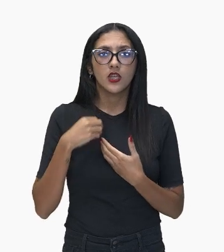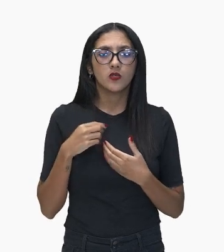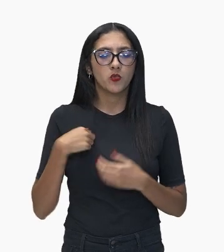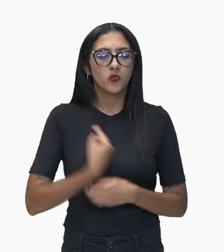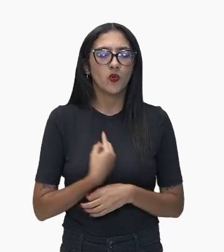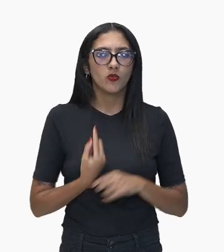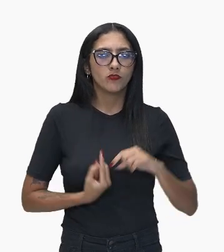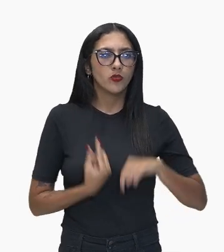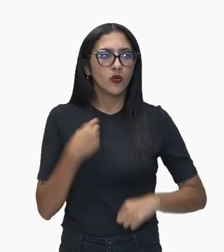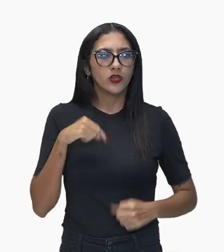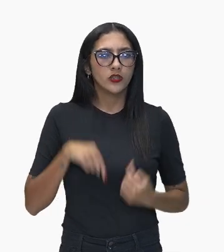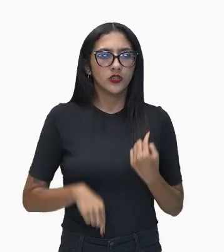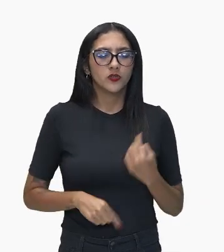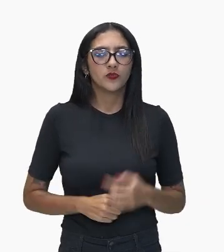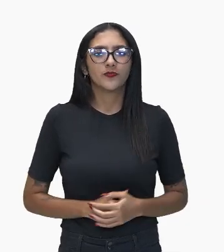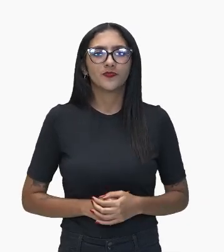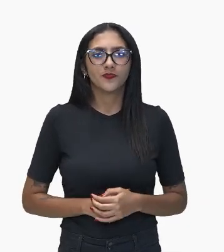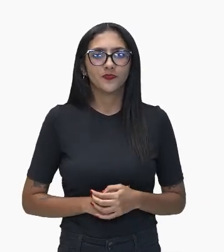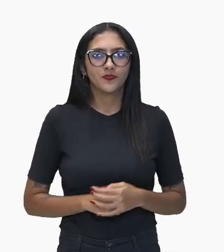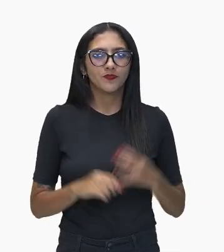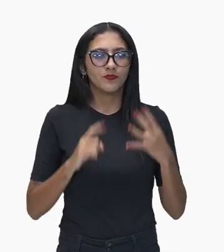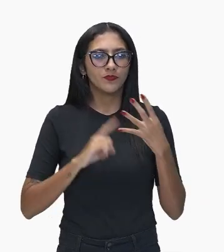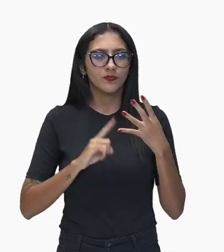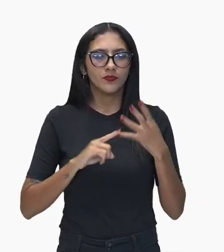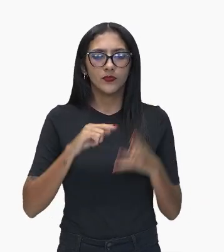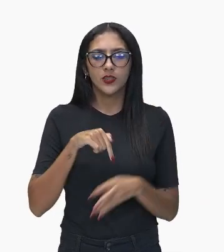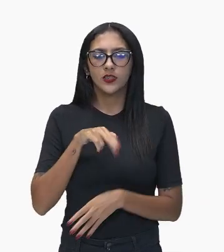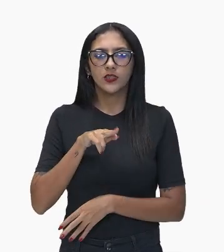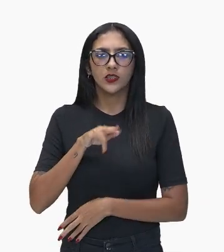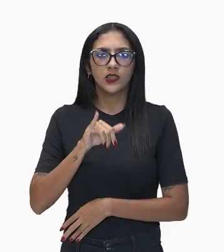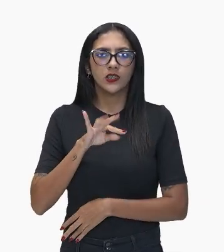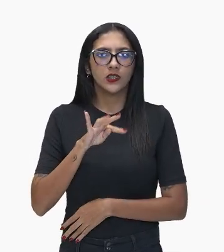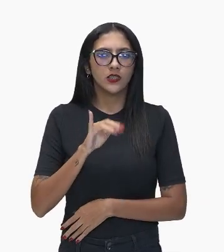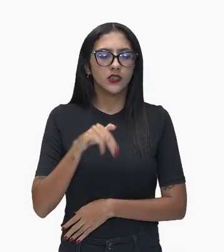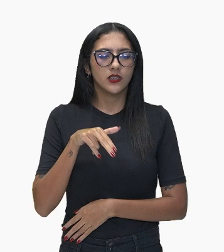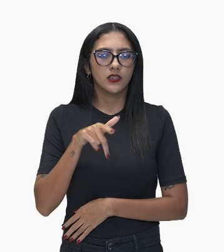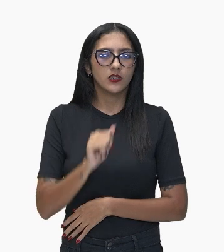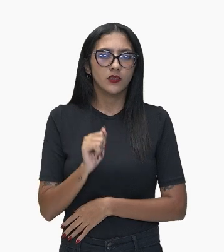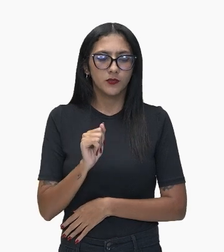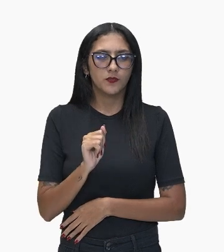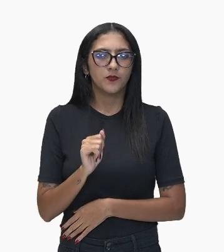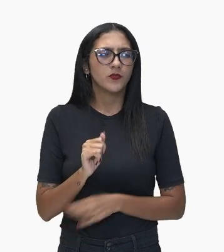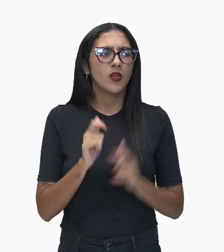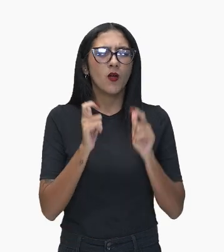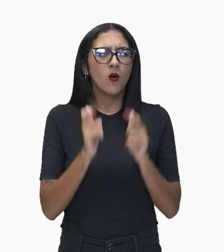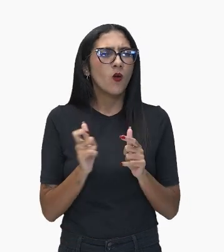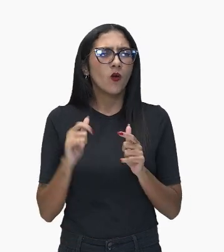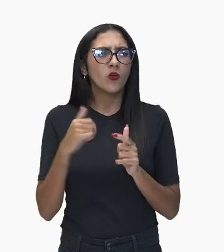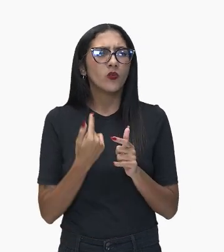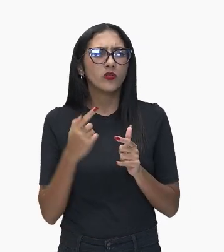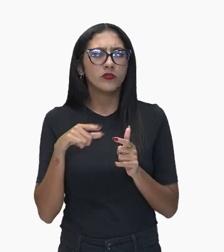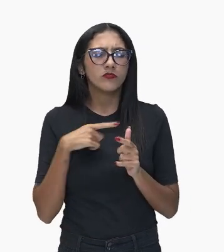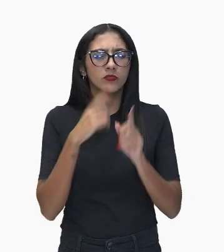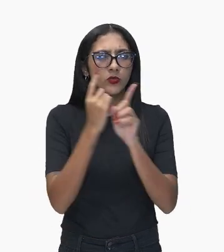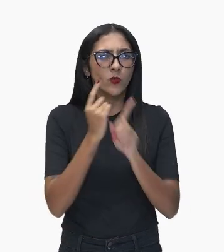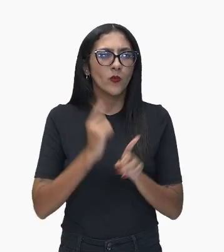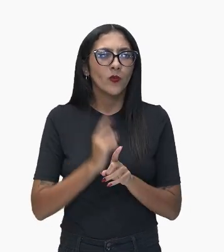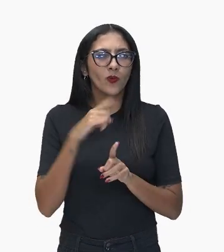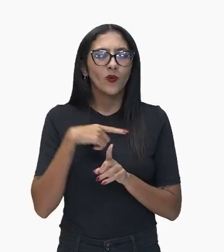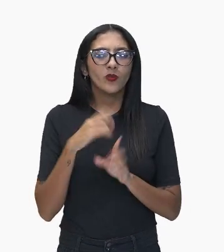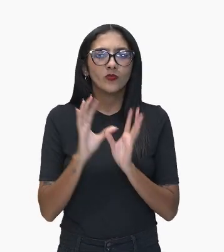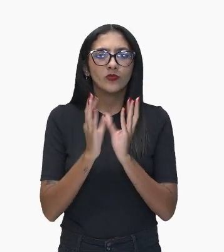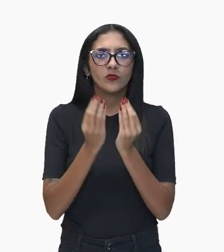organismo. E a quitina, já ouviram falar em quitina, né? Onde é que está presente a quitina? Está presente